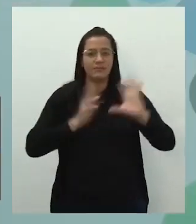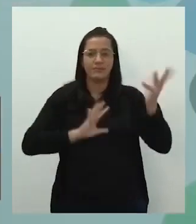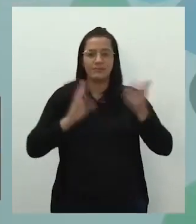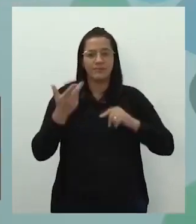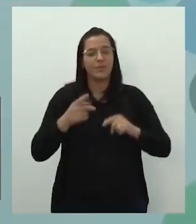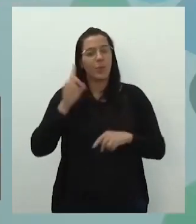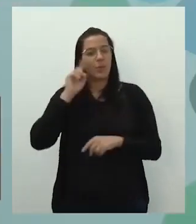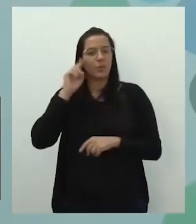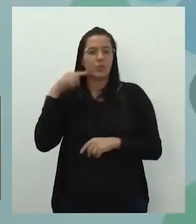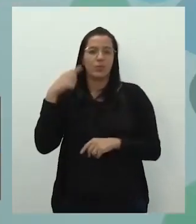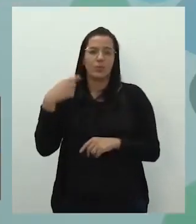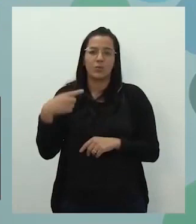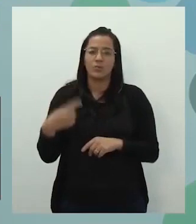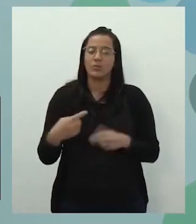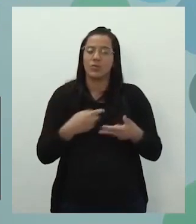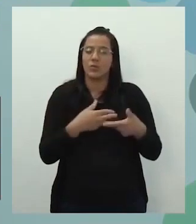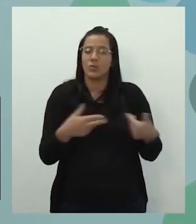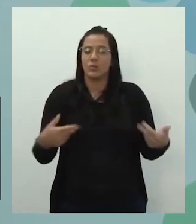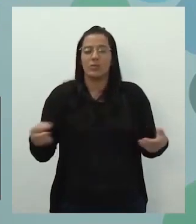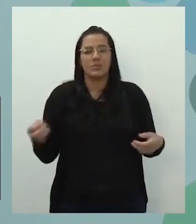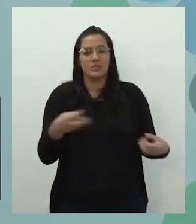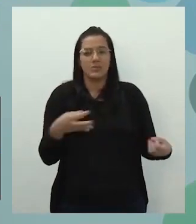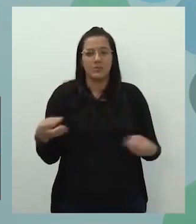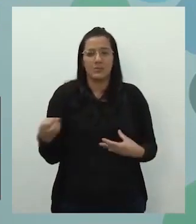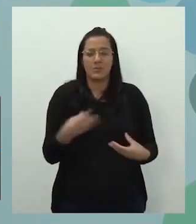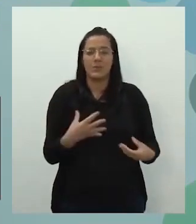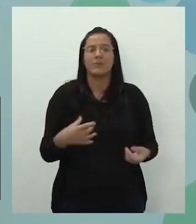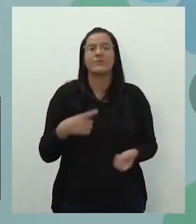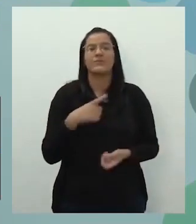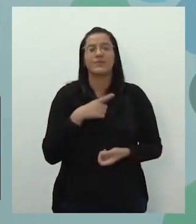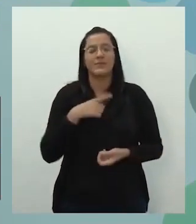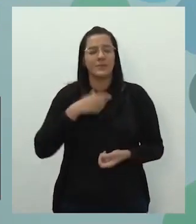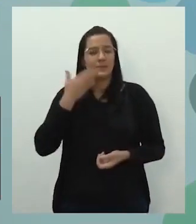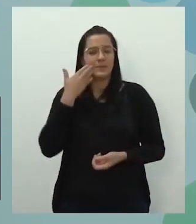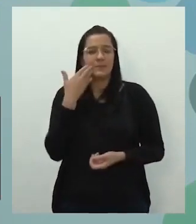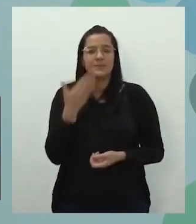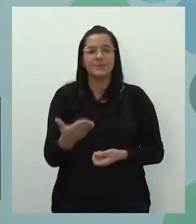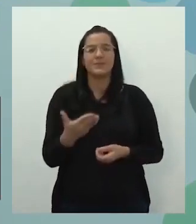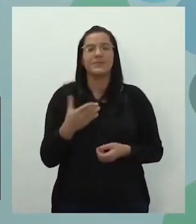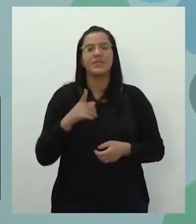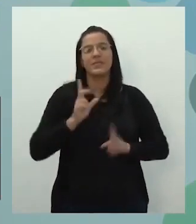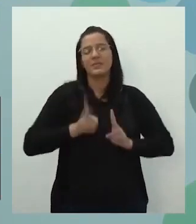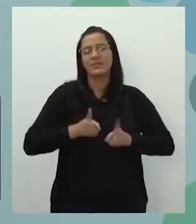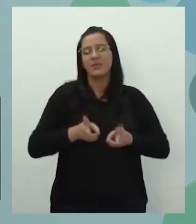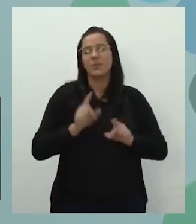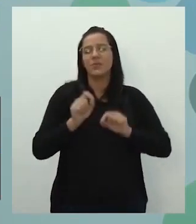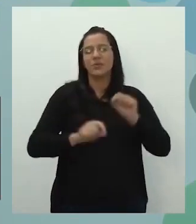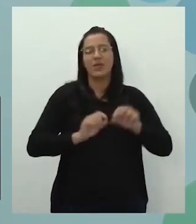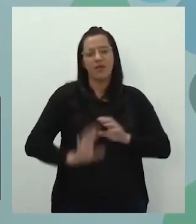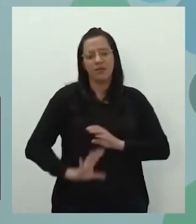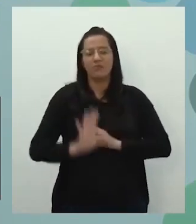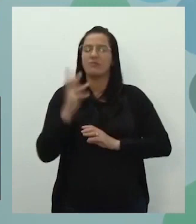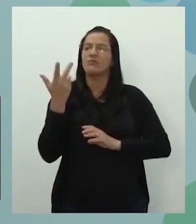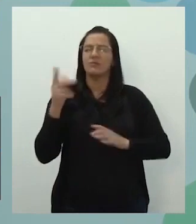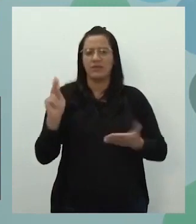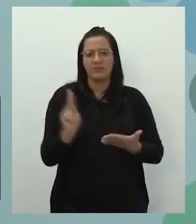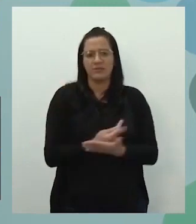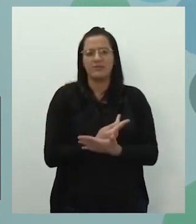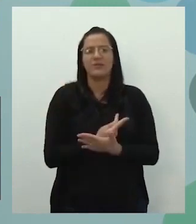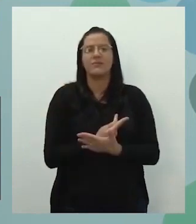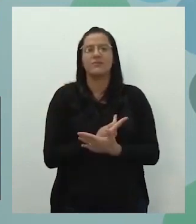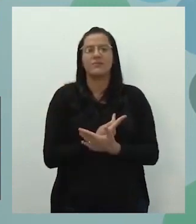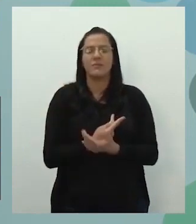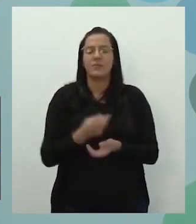atuar todo dia com essa, né, inovação. Então, a gente está aqui de frente e, como sempre, né, acontecem erros, mas a gente está